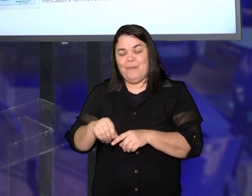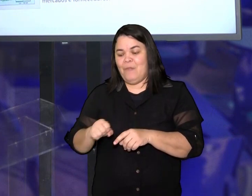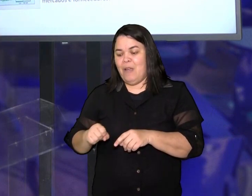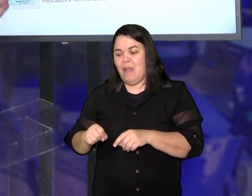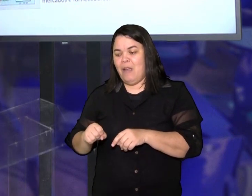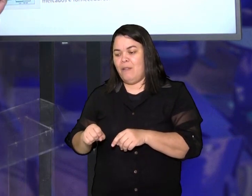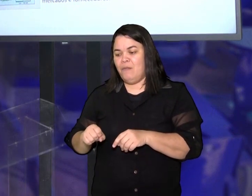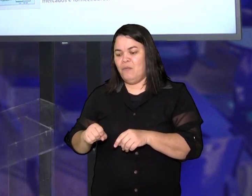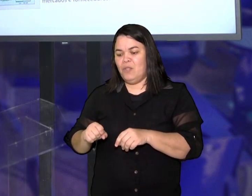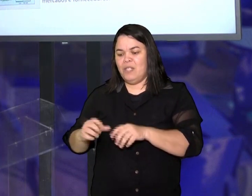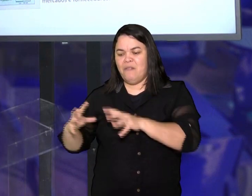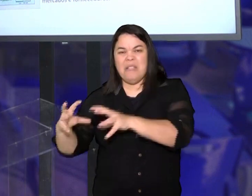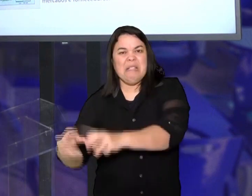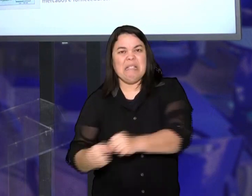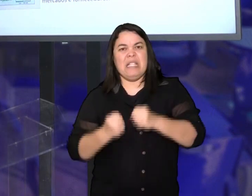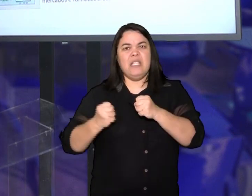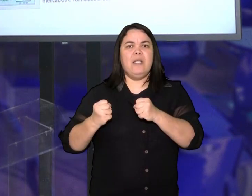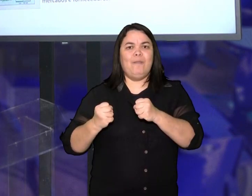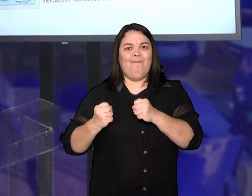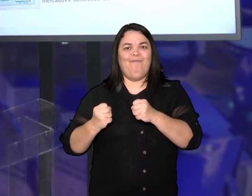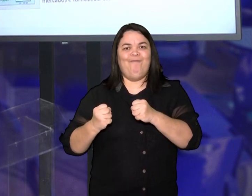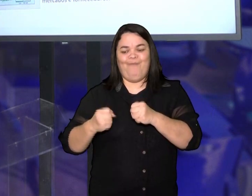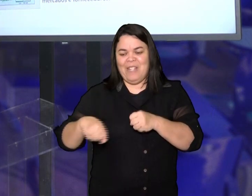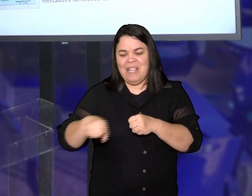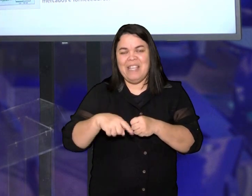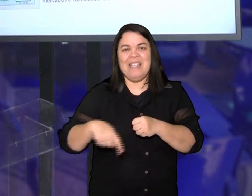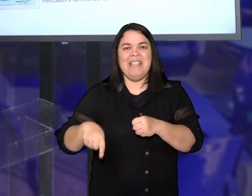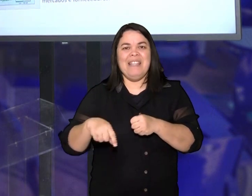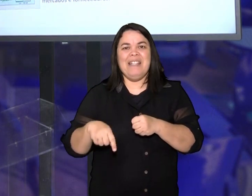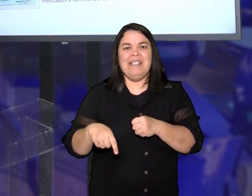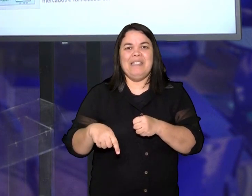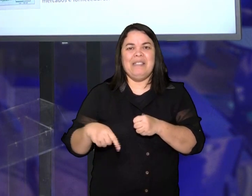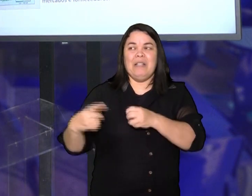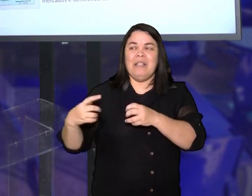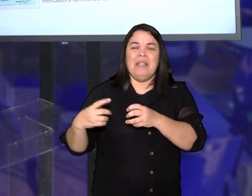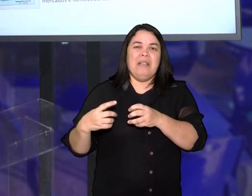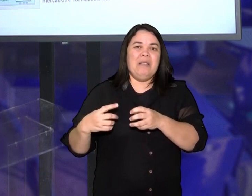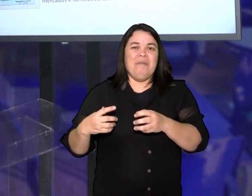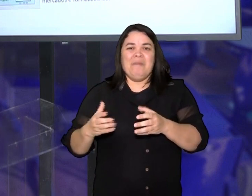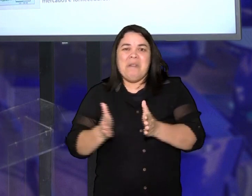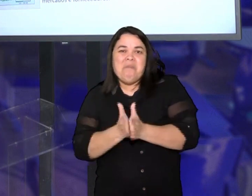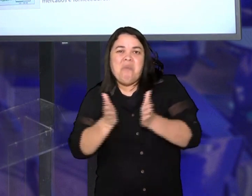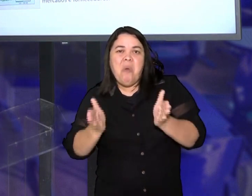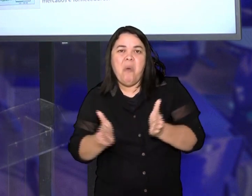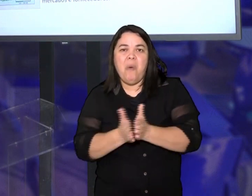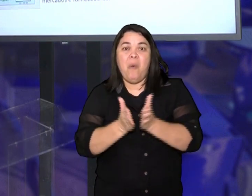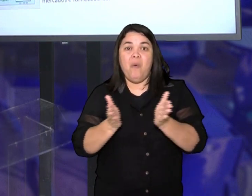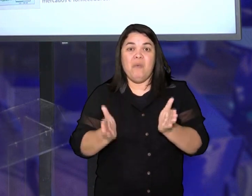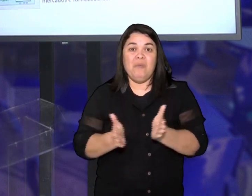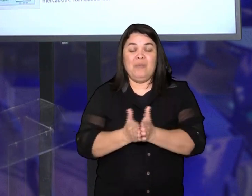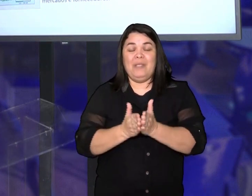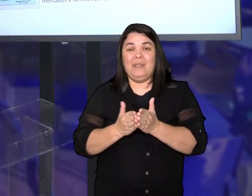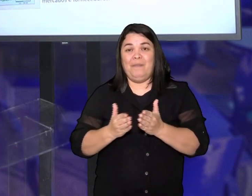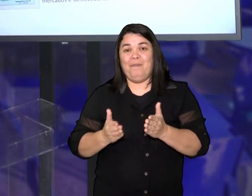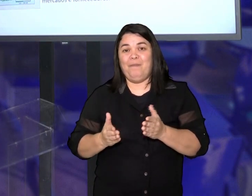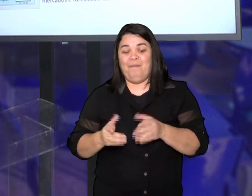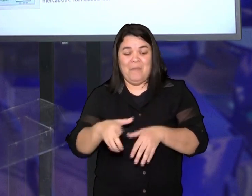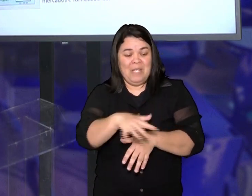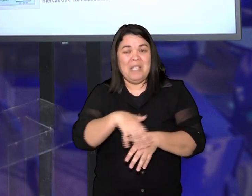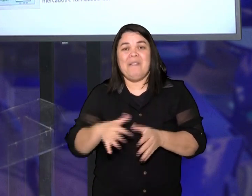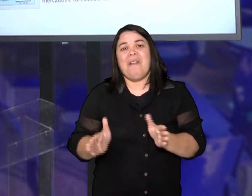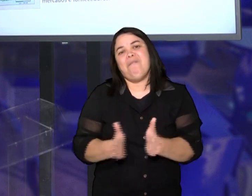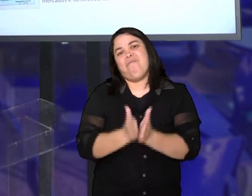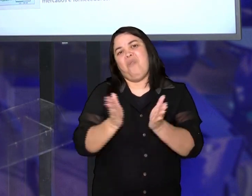matéria-prima que você vai ter aqui no continente africano, né, e leva para o continente europeu, você deixa o